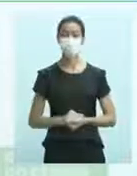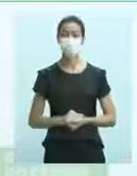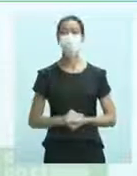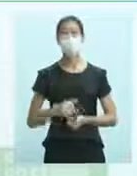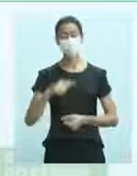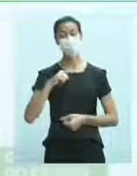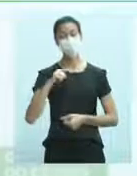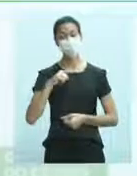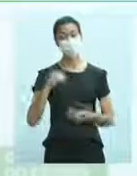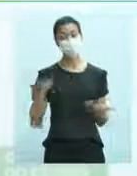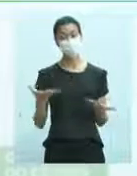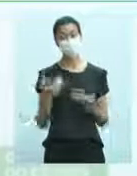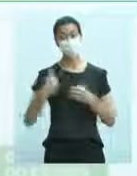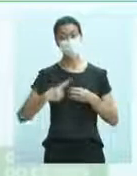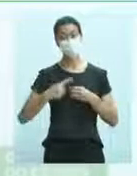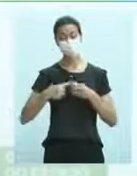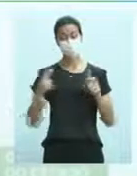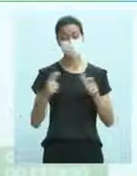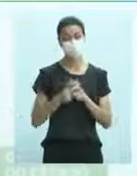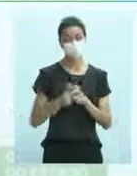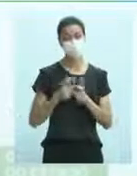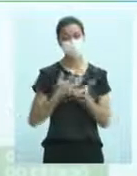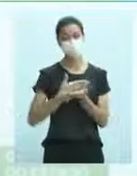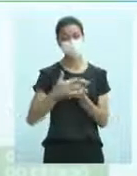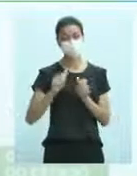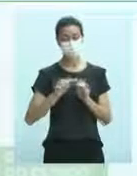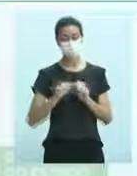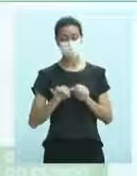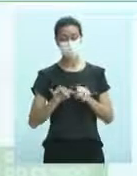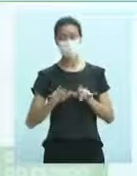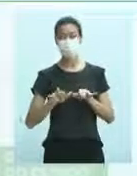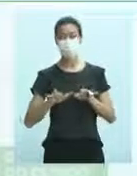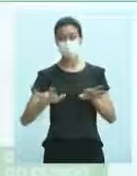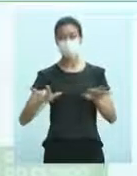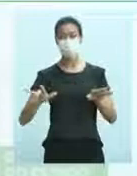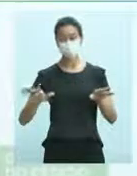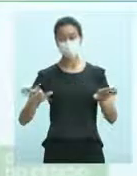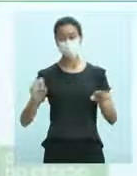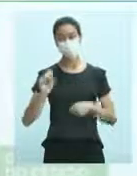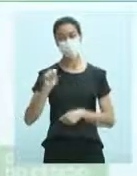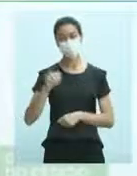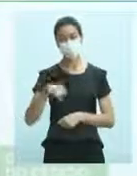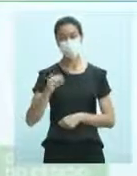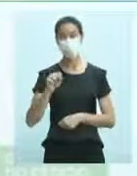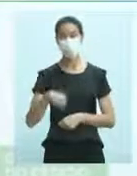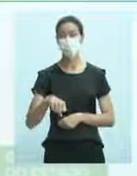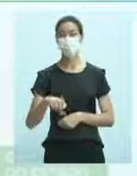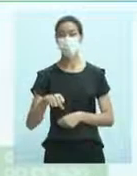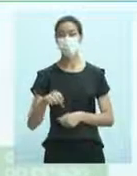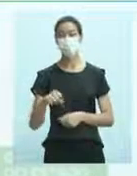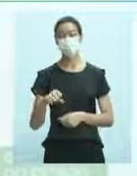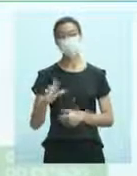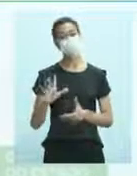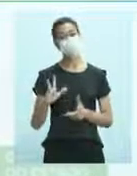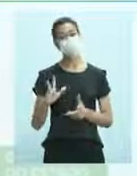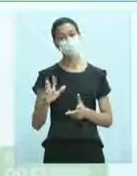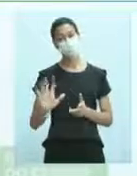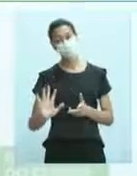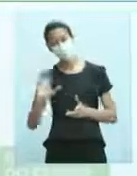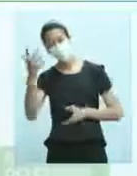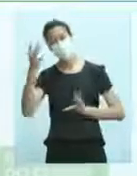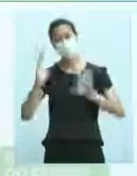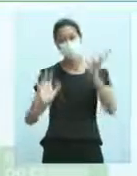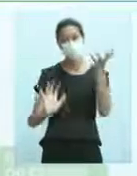interiorização então nós temos já municípios pequenos com bastante número de